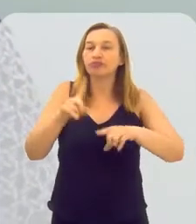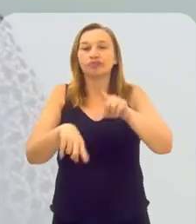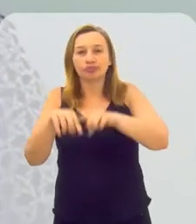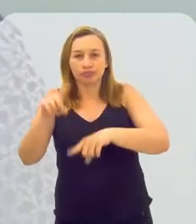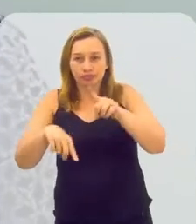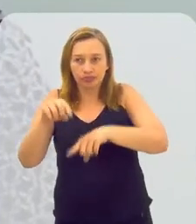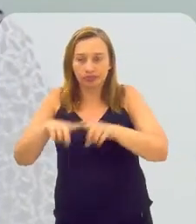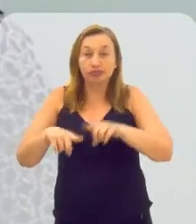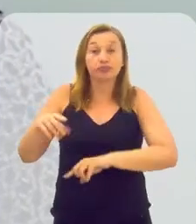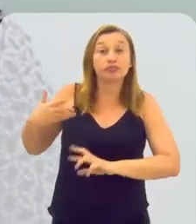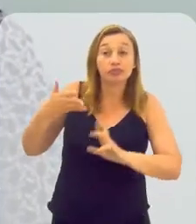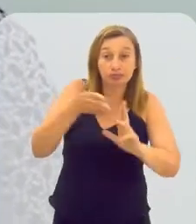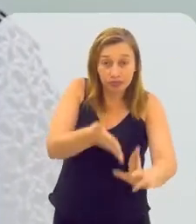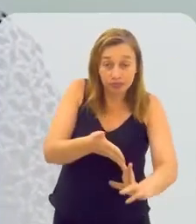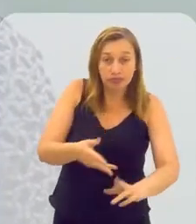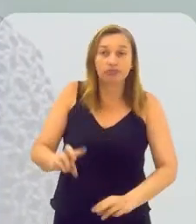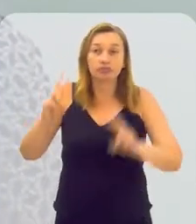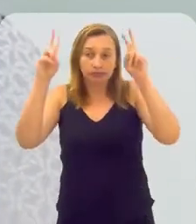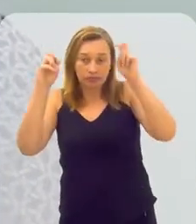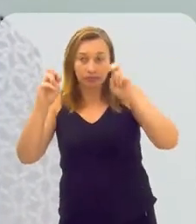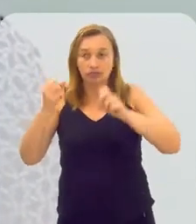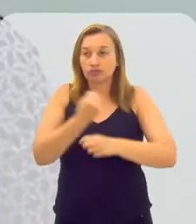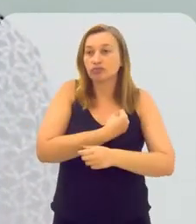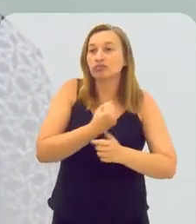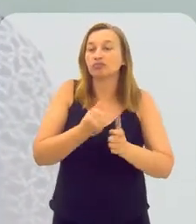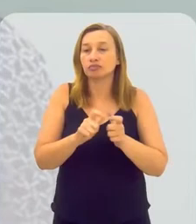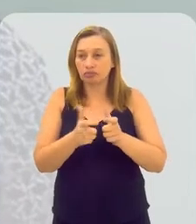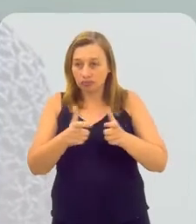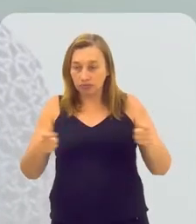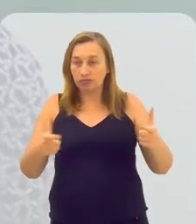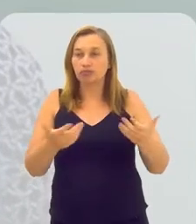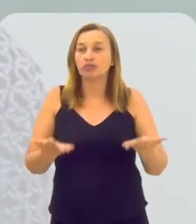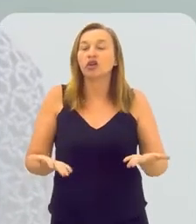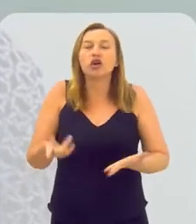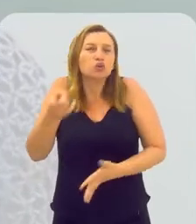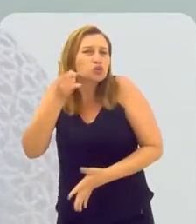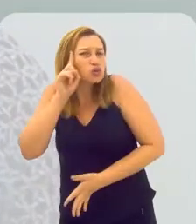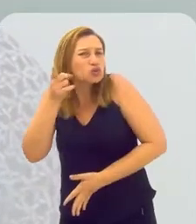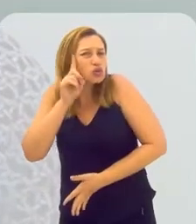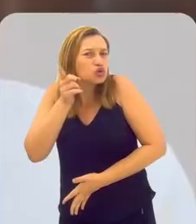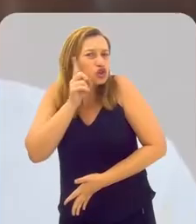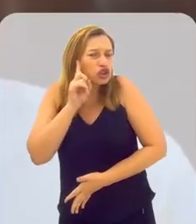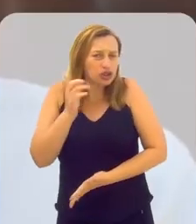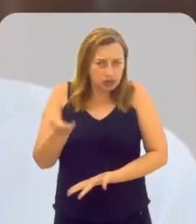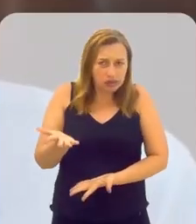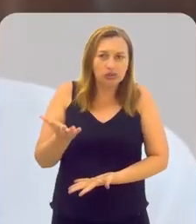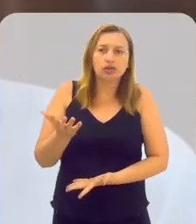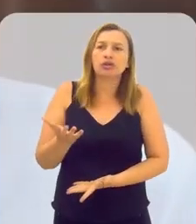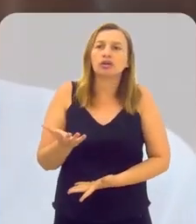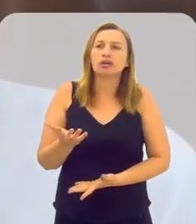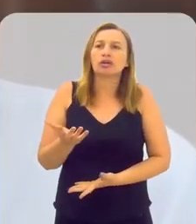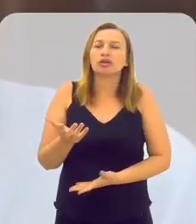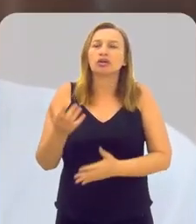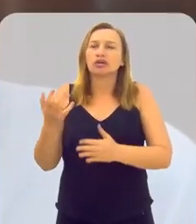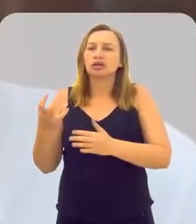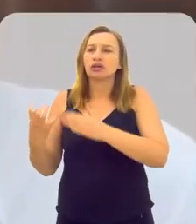eventos e materiais e referências sobre isso tem aumentado? Isso está no dia a